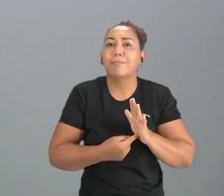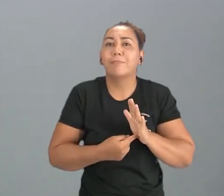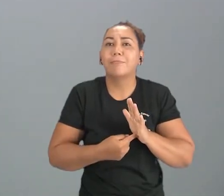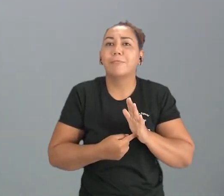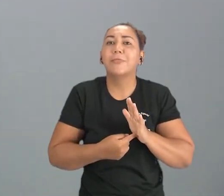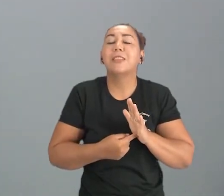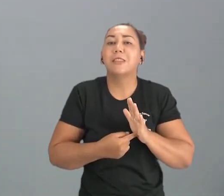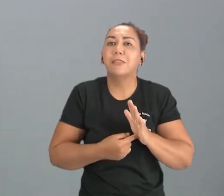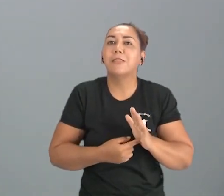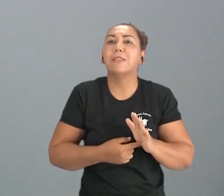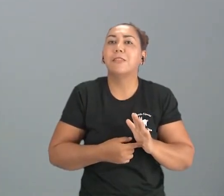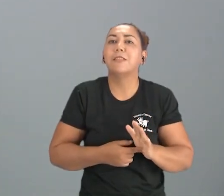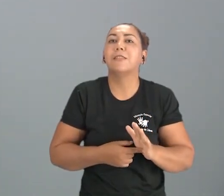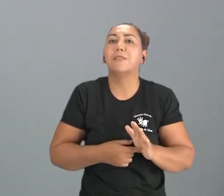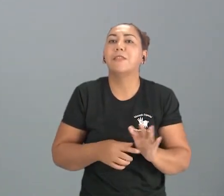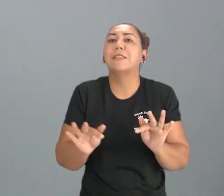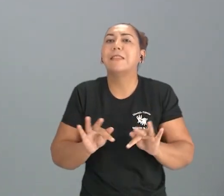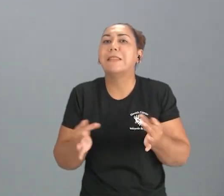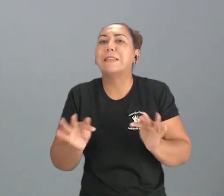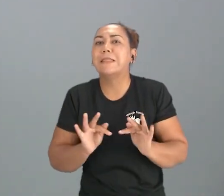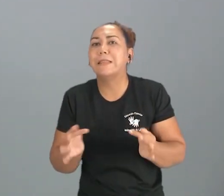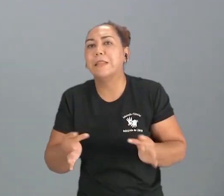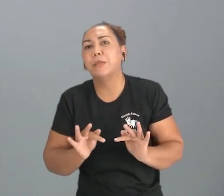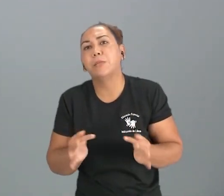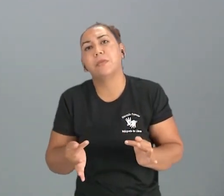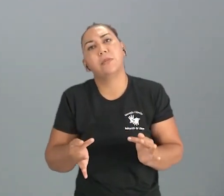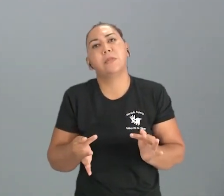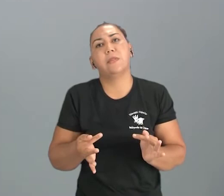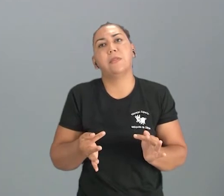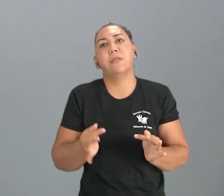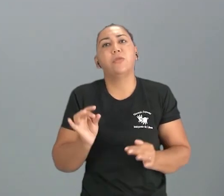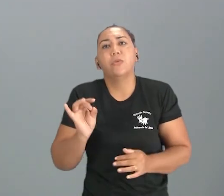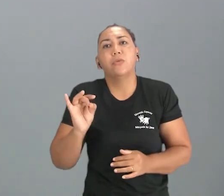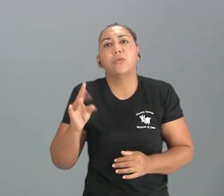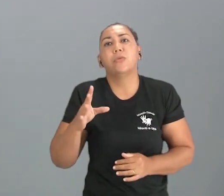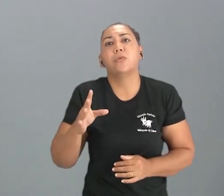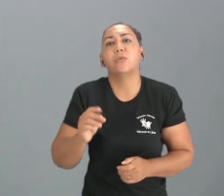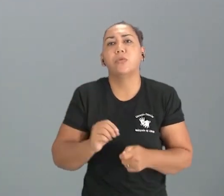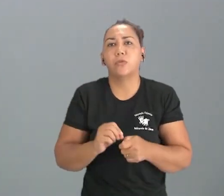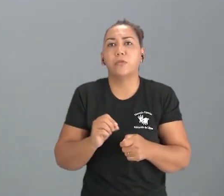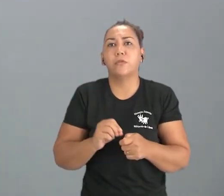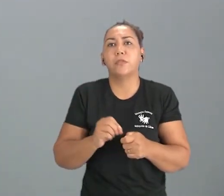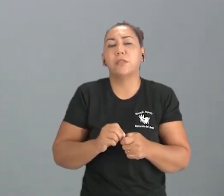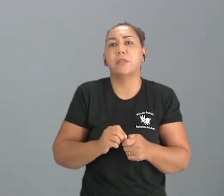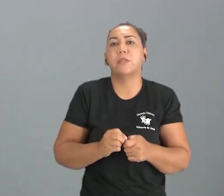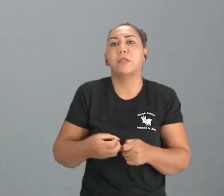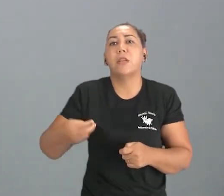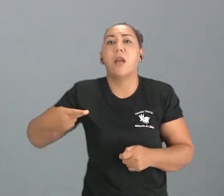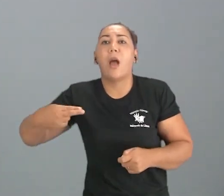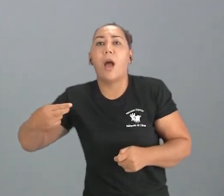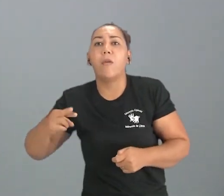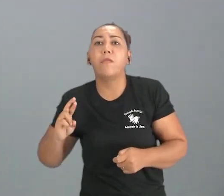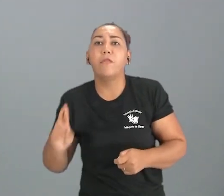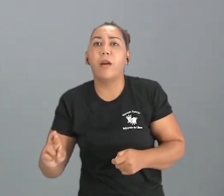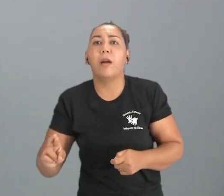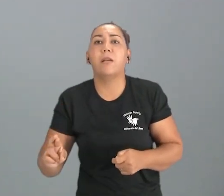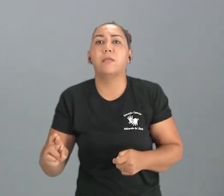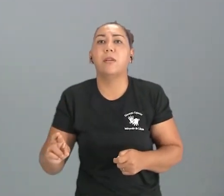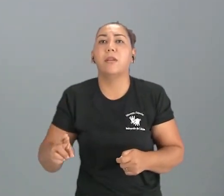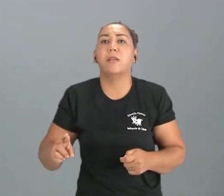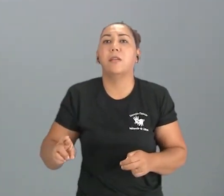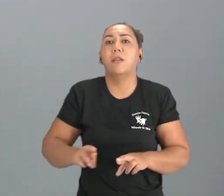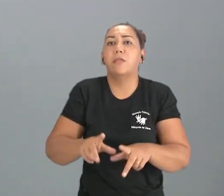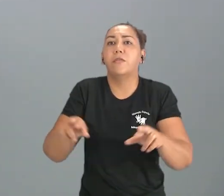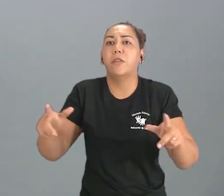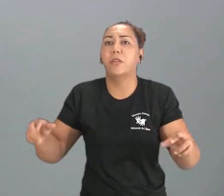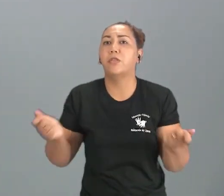muito conveniente nesse caso. Basta você fazer o produto entre todas as diferentes possibilidades,